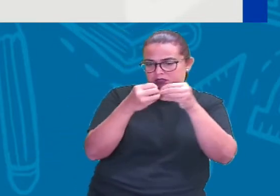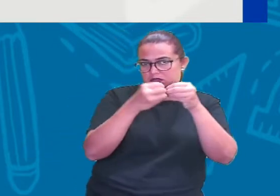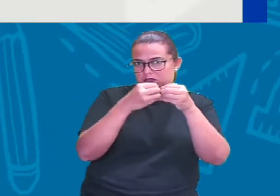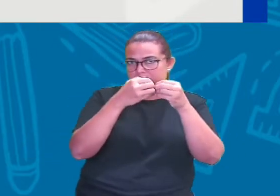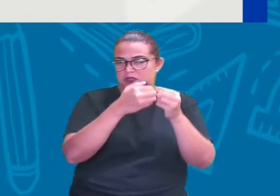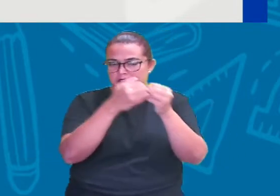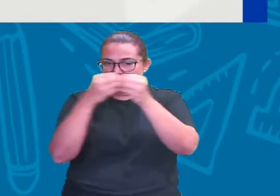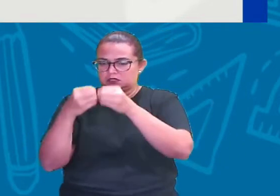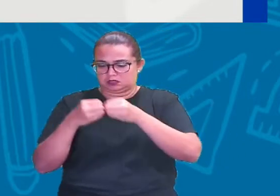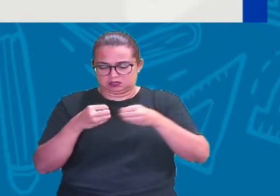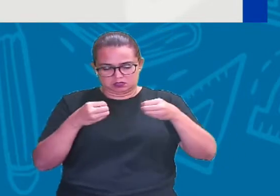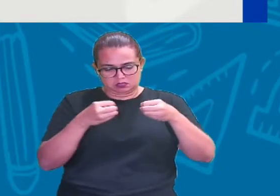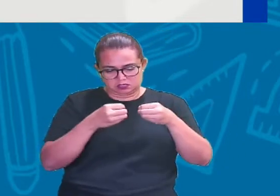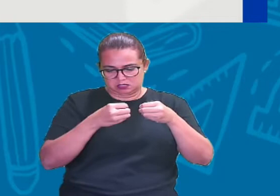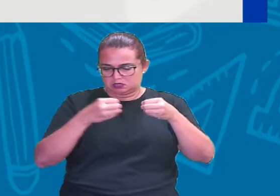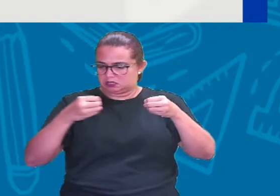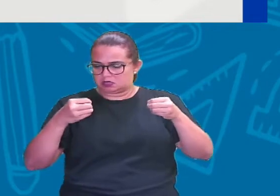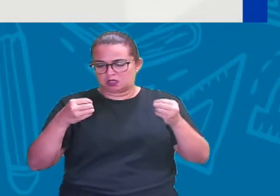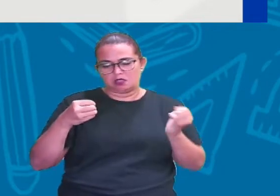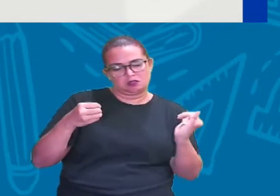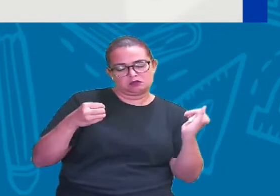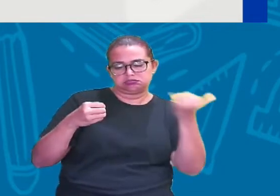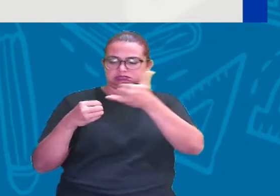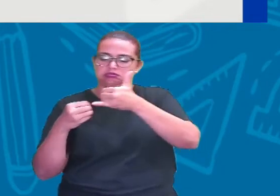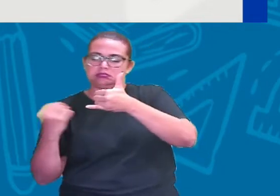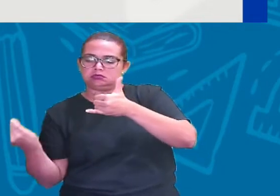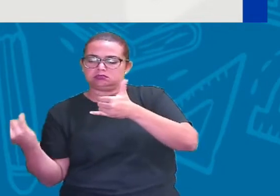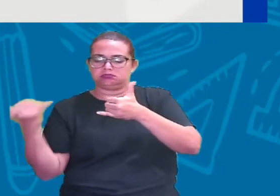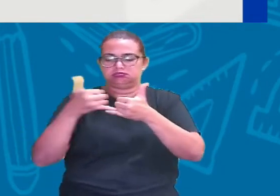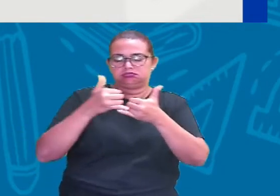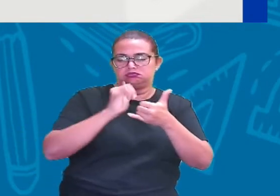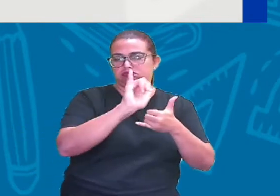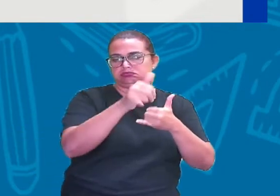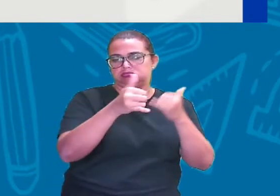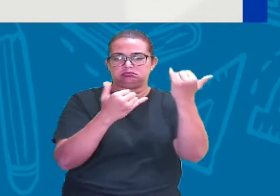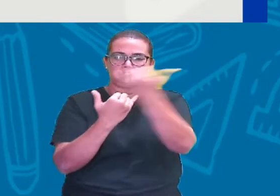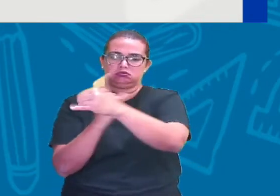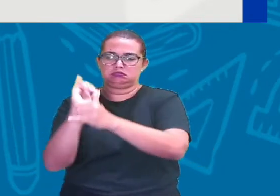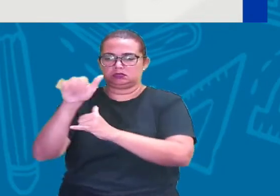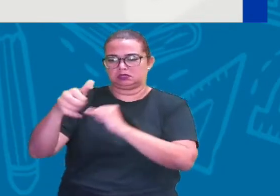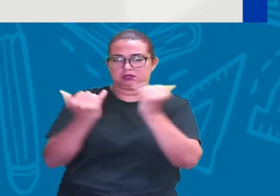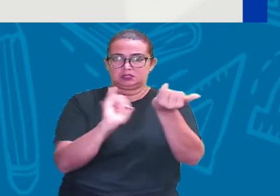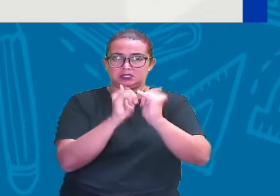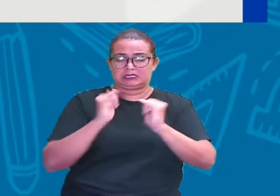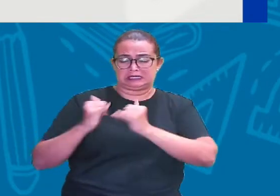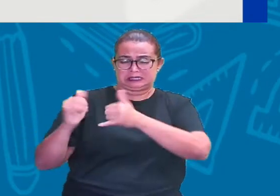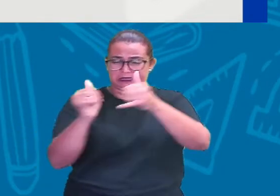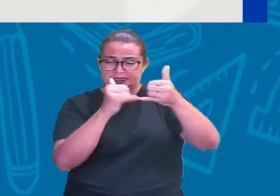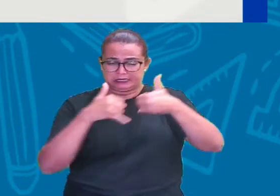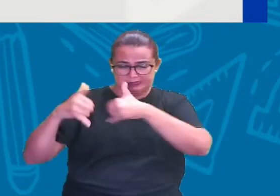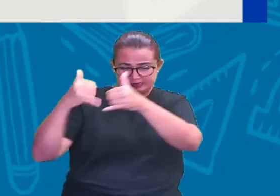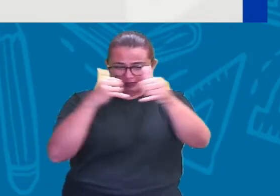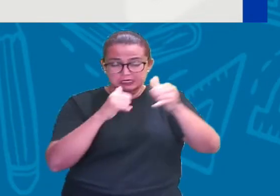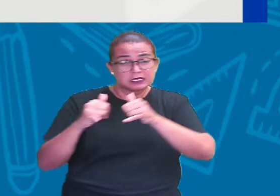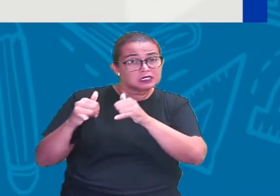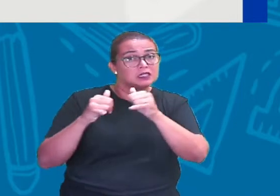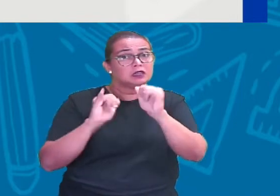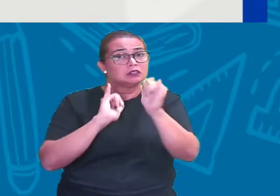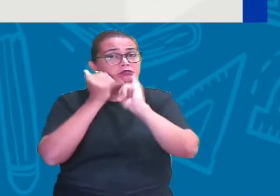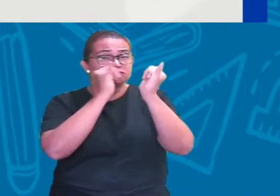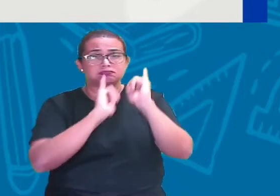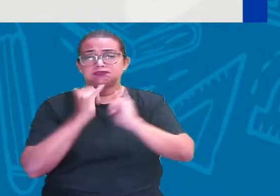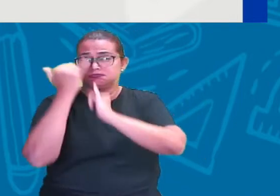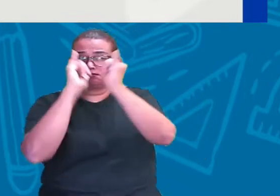bom? Enquanto que na convecção existe sim transporte de matéria, ou seja, deslocamento